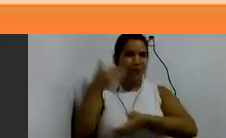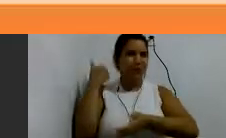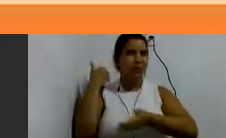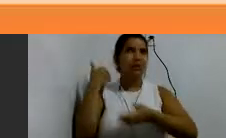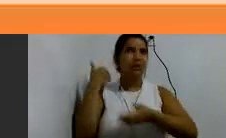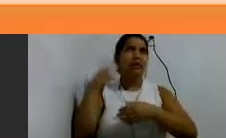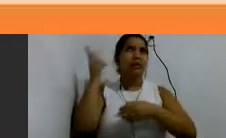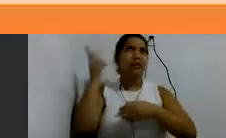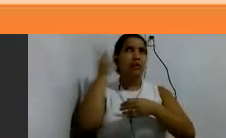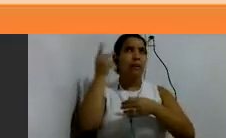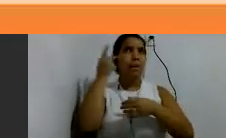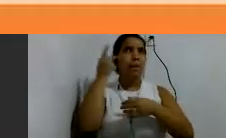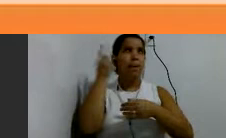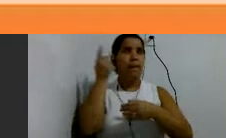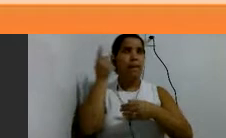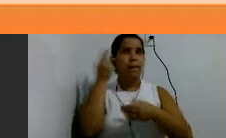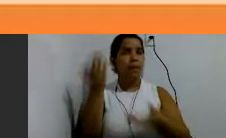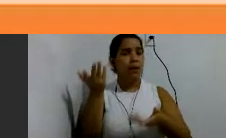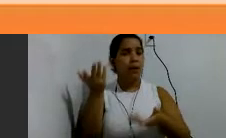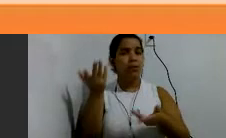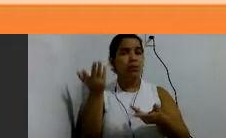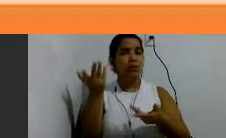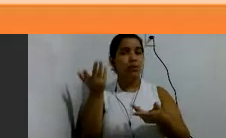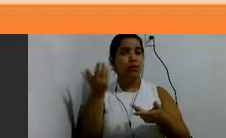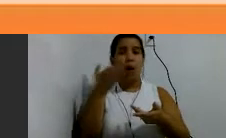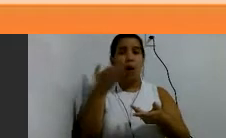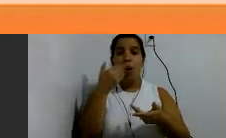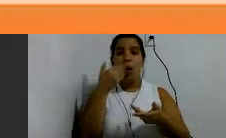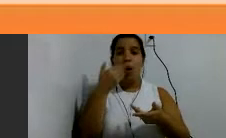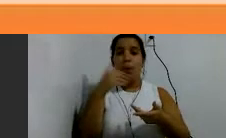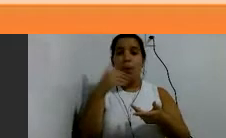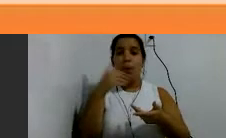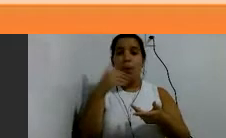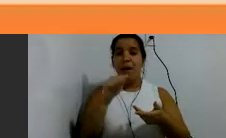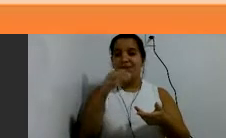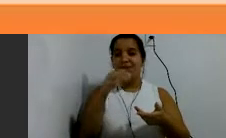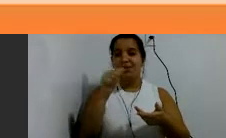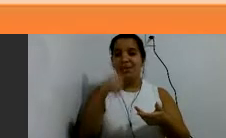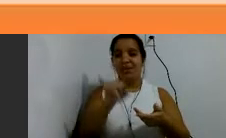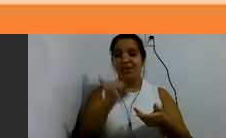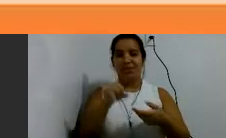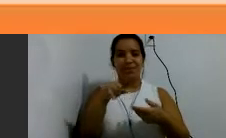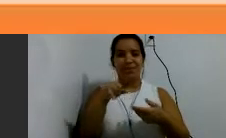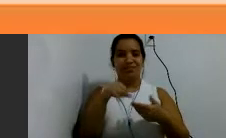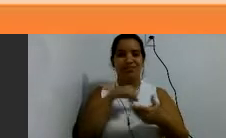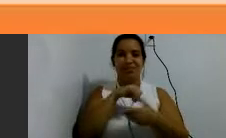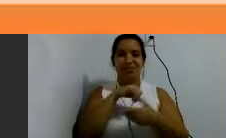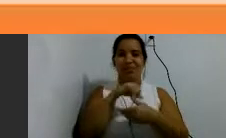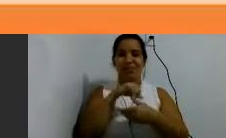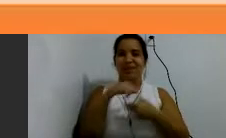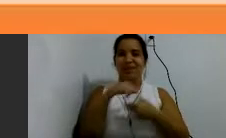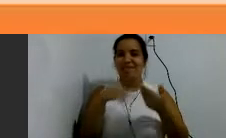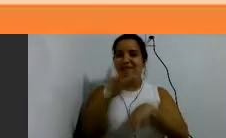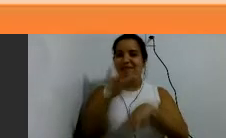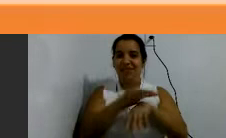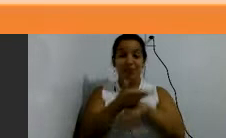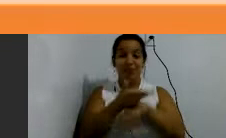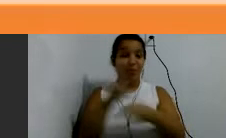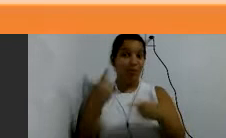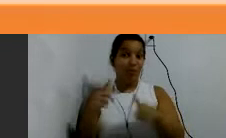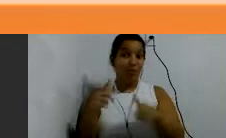São Paulo, através da ingestão de açaí que não era pasteurizado. Então aquele açaí